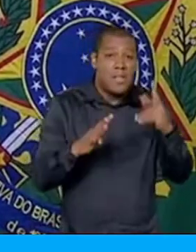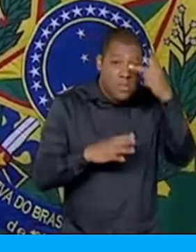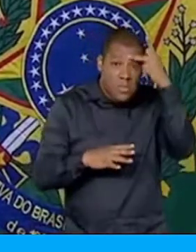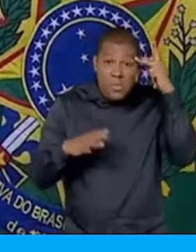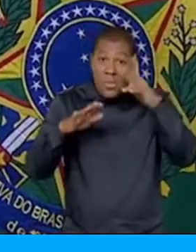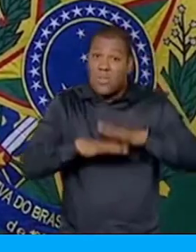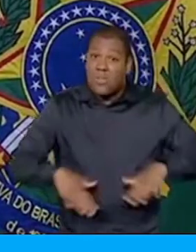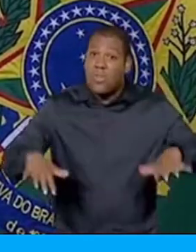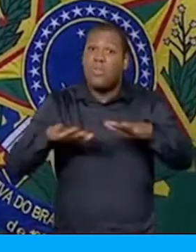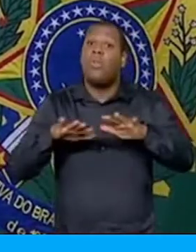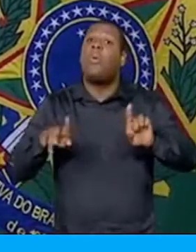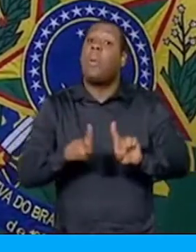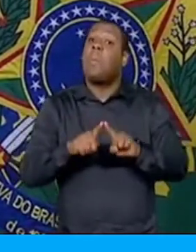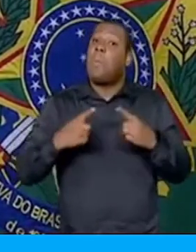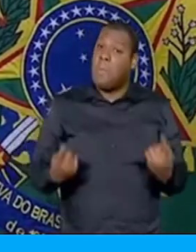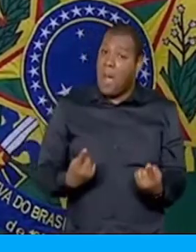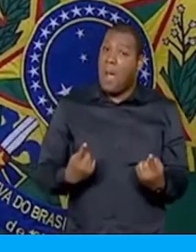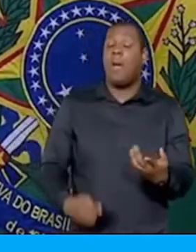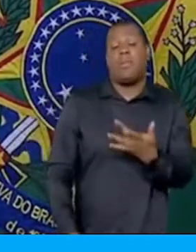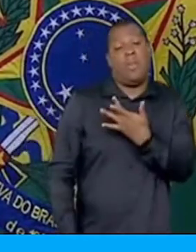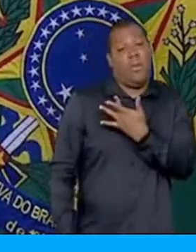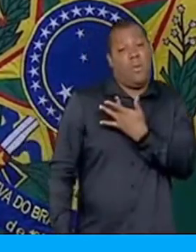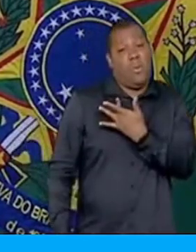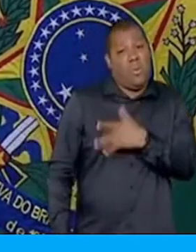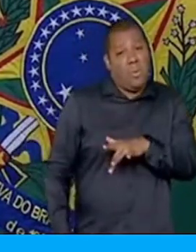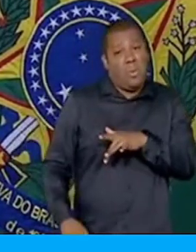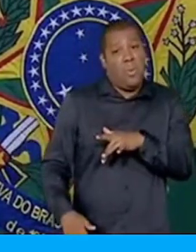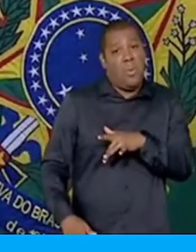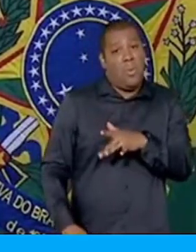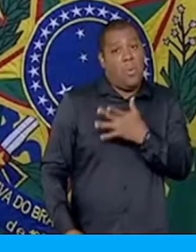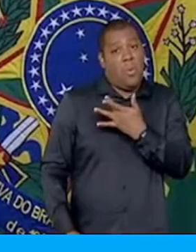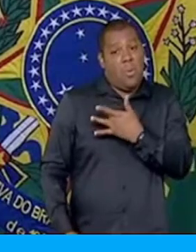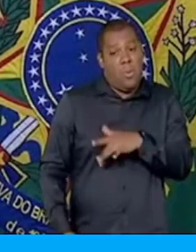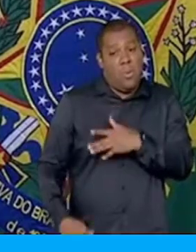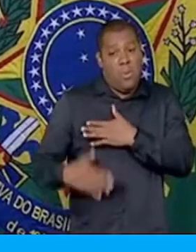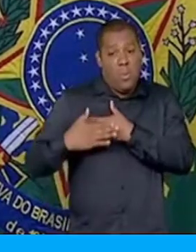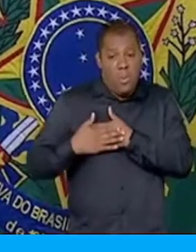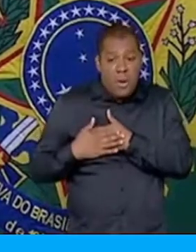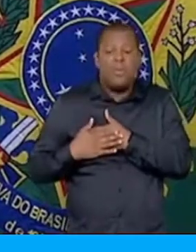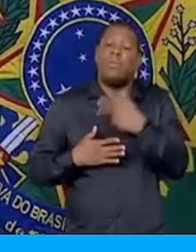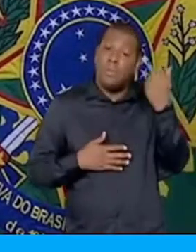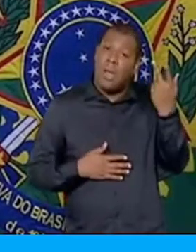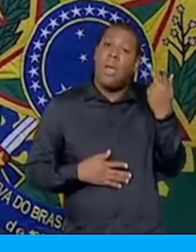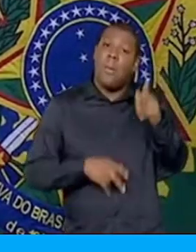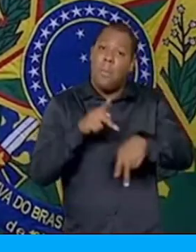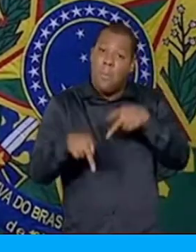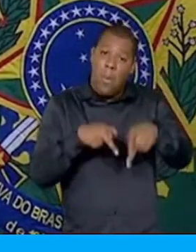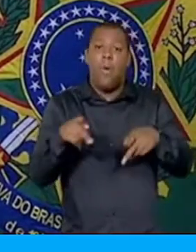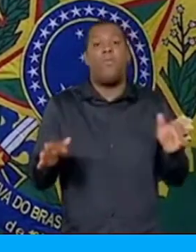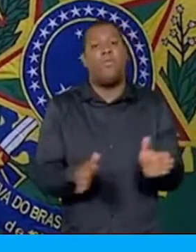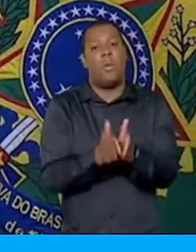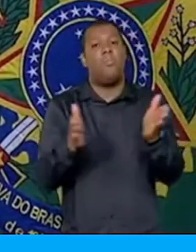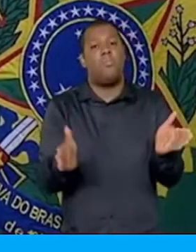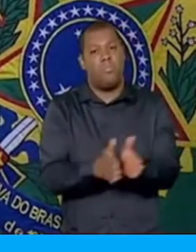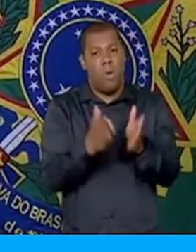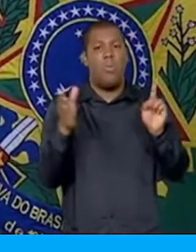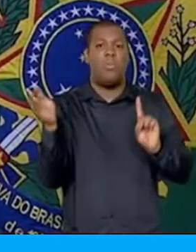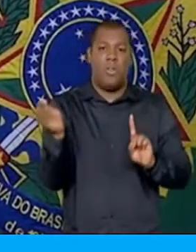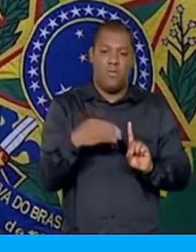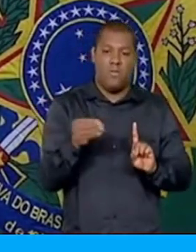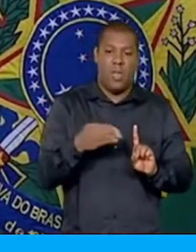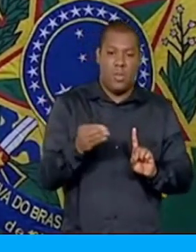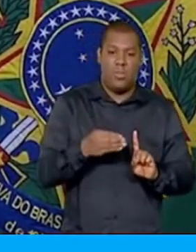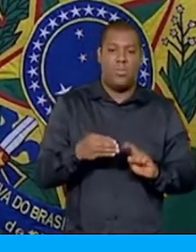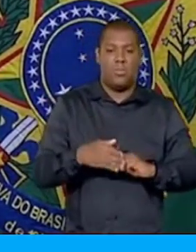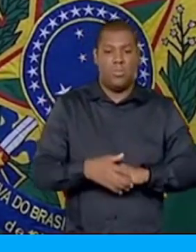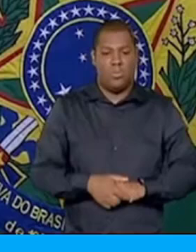generoso para aquelas pessoas que mais necessitam, para aquelas pessoas mais humildes, para aquelas pessoas mais pobres. E isso